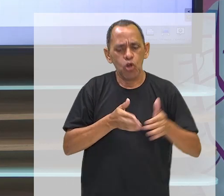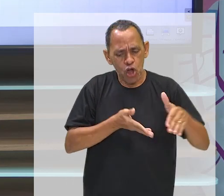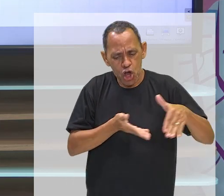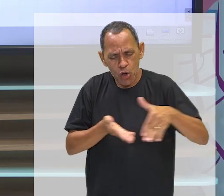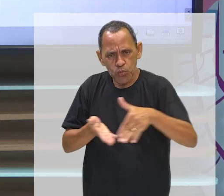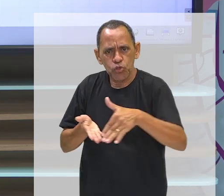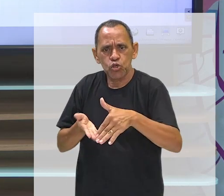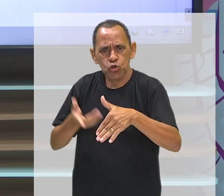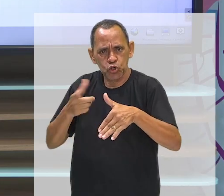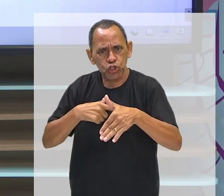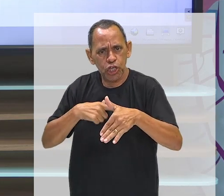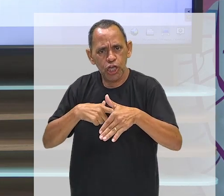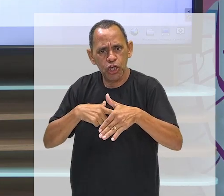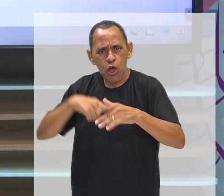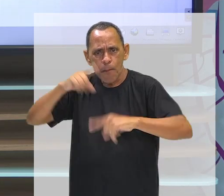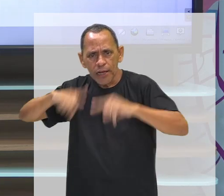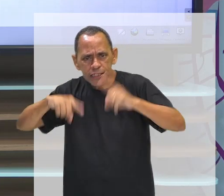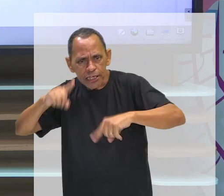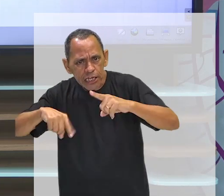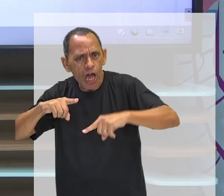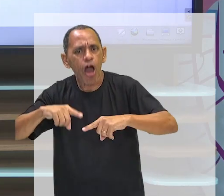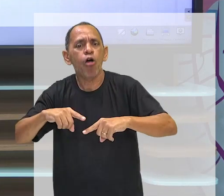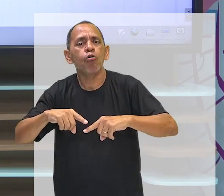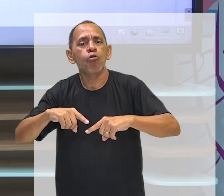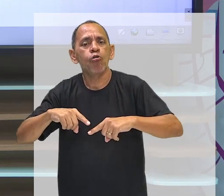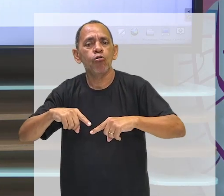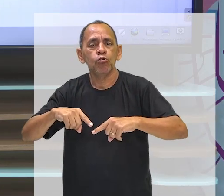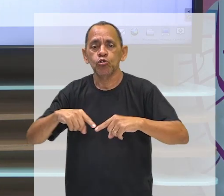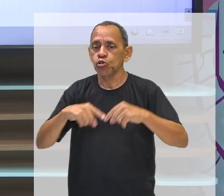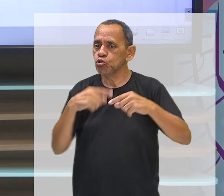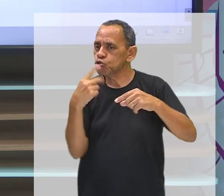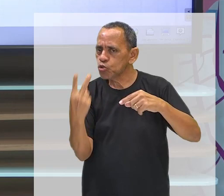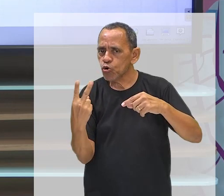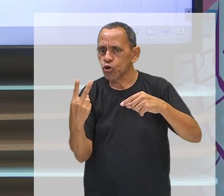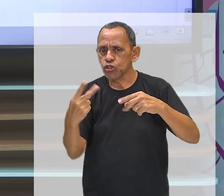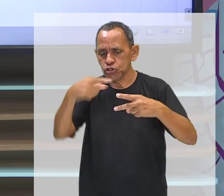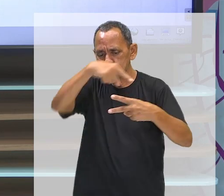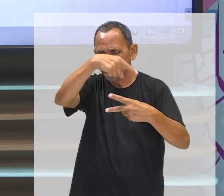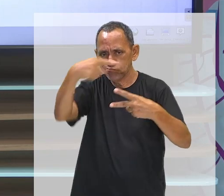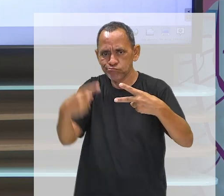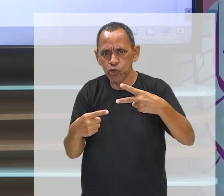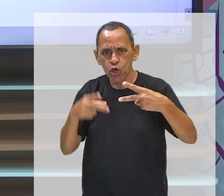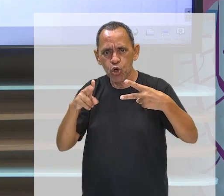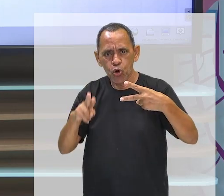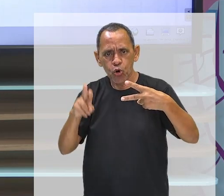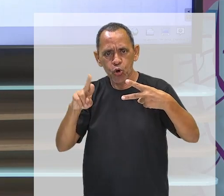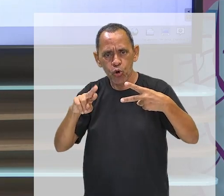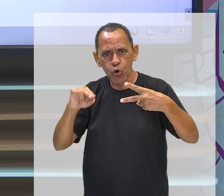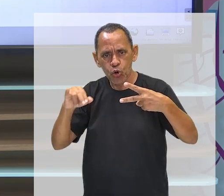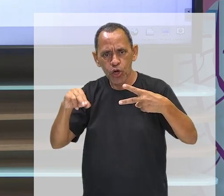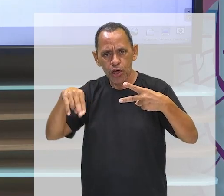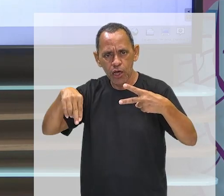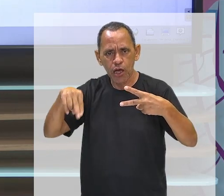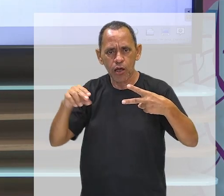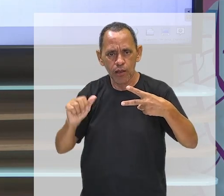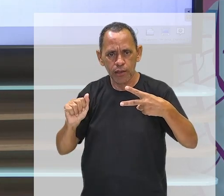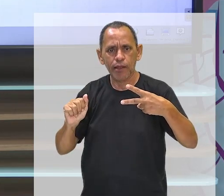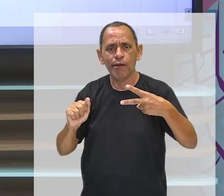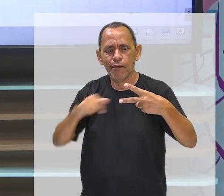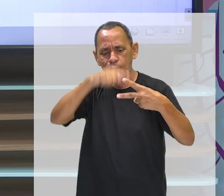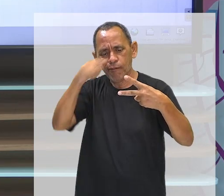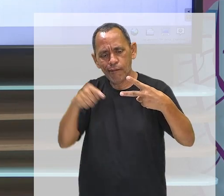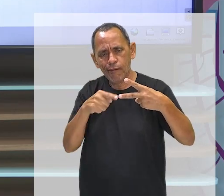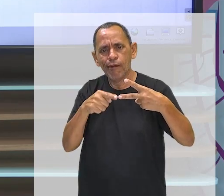substâncias tóxicas ali que podem matar esses espermatozoides. Então é importante com que esse fluido vai fazendo uma limpeza ali, vai limpando